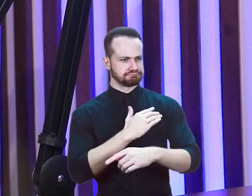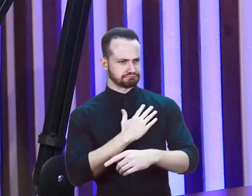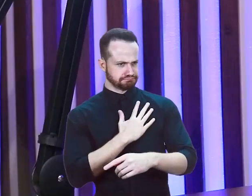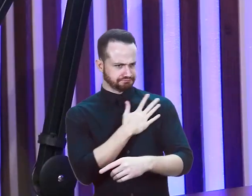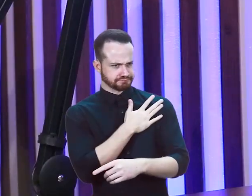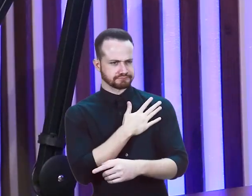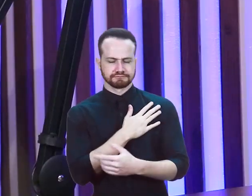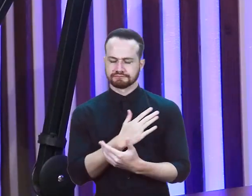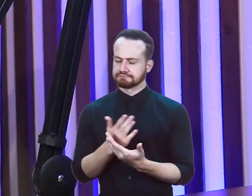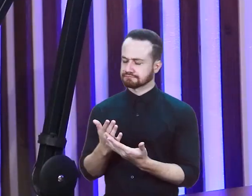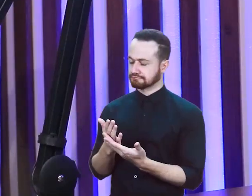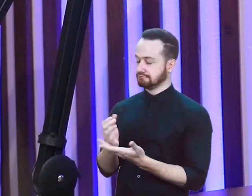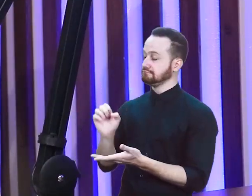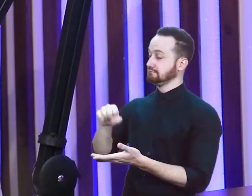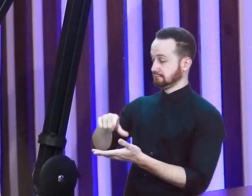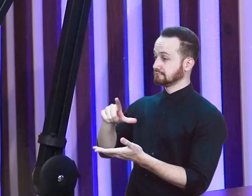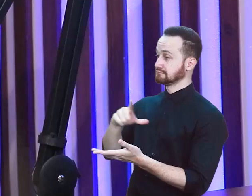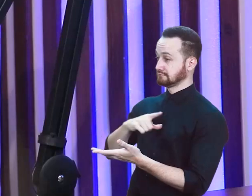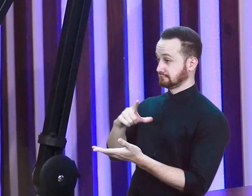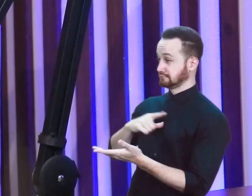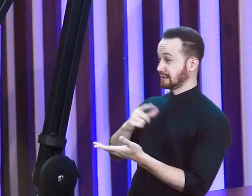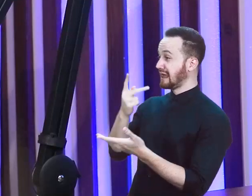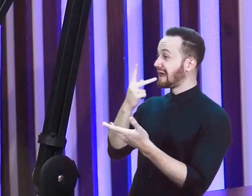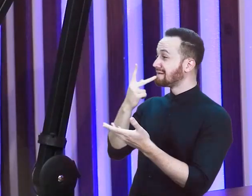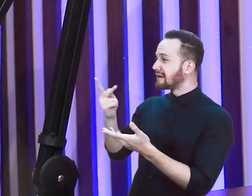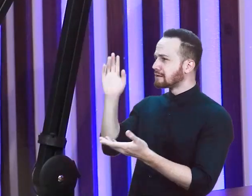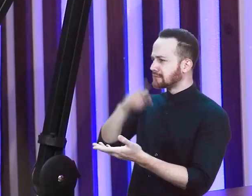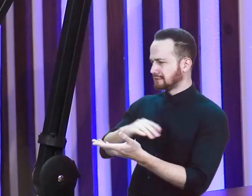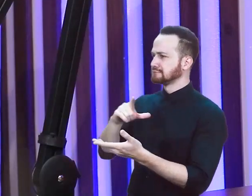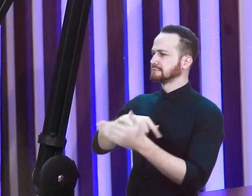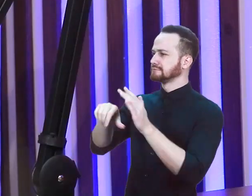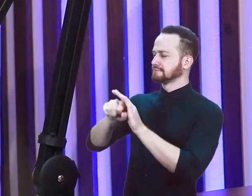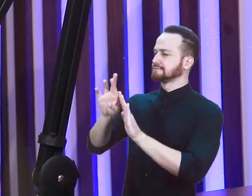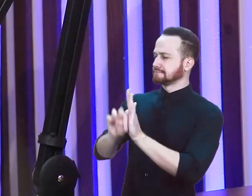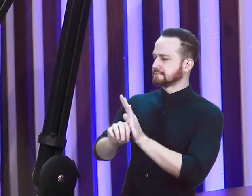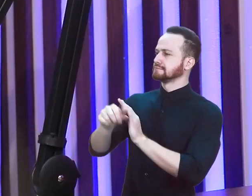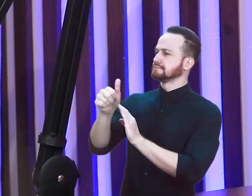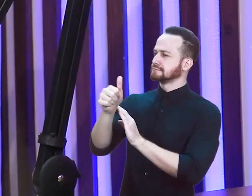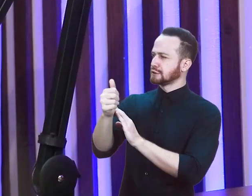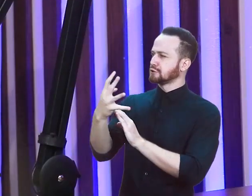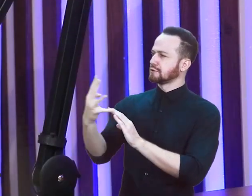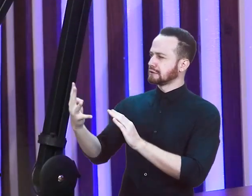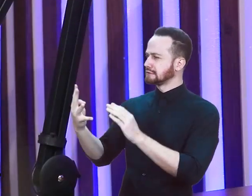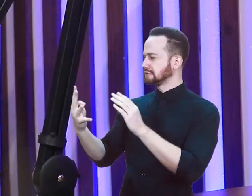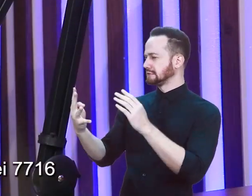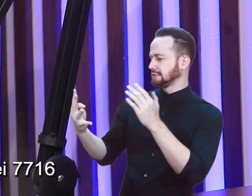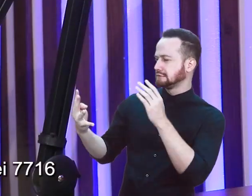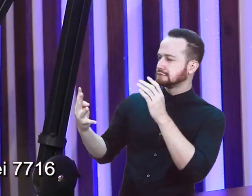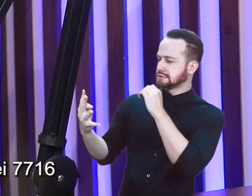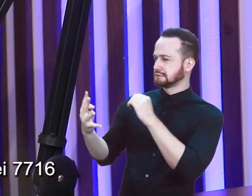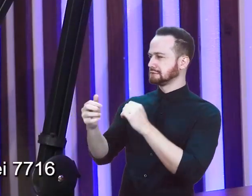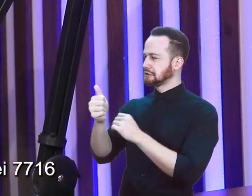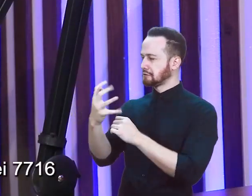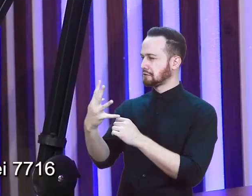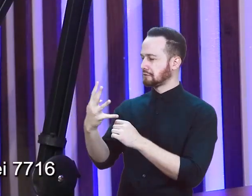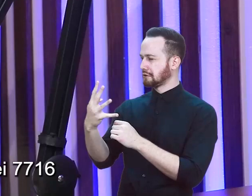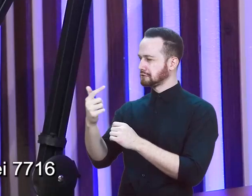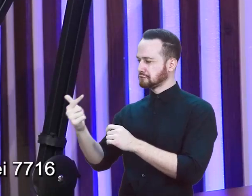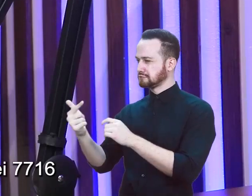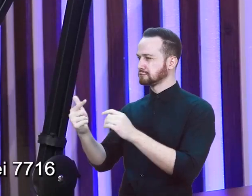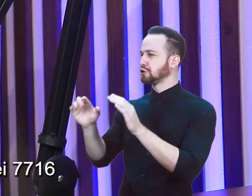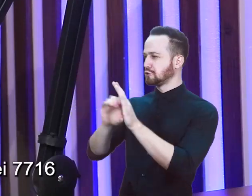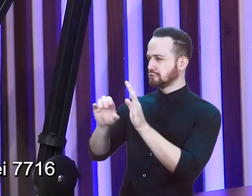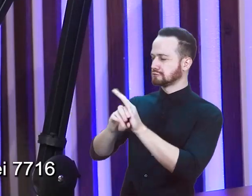preconceito? Tem. O injúria, então, ele está no artigo 144, se eu não estou enganado, 142, 144